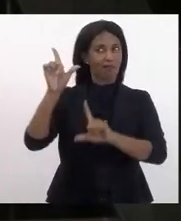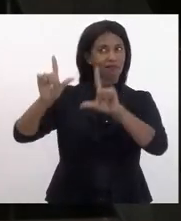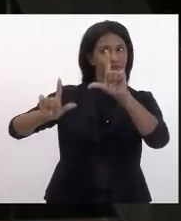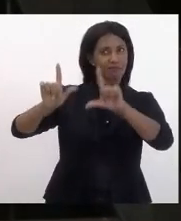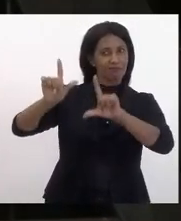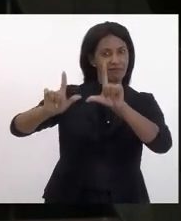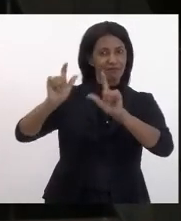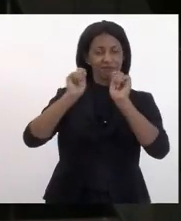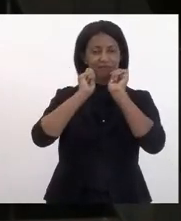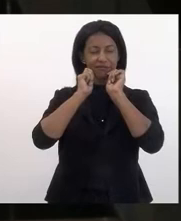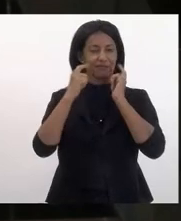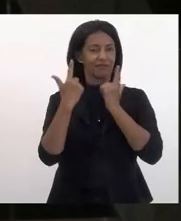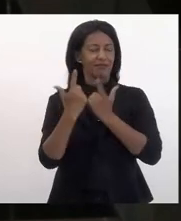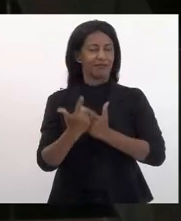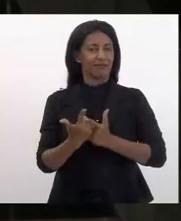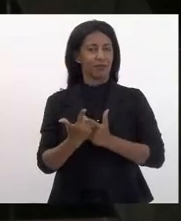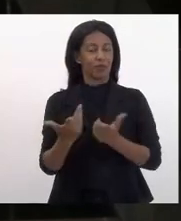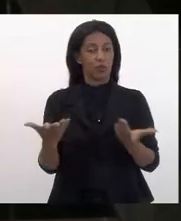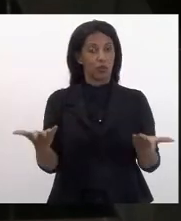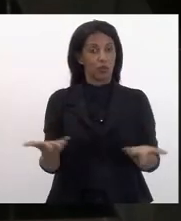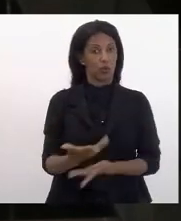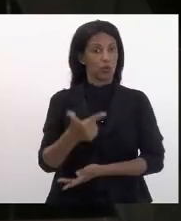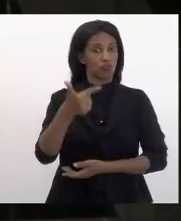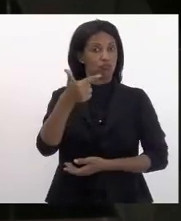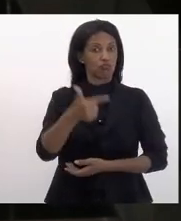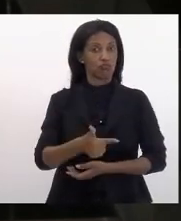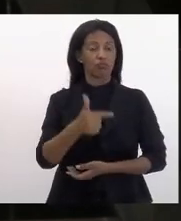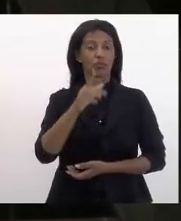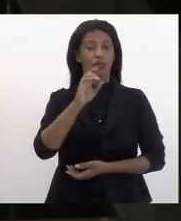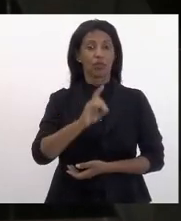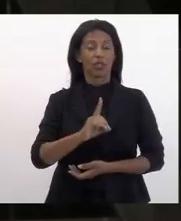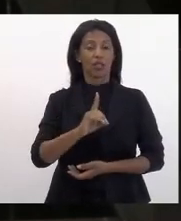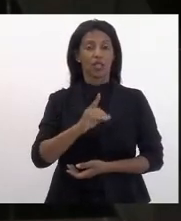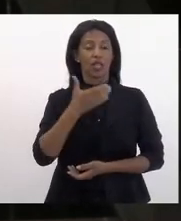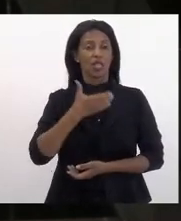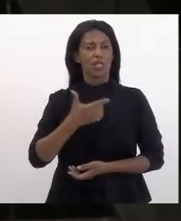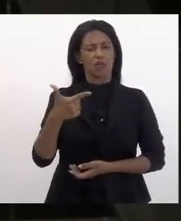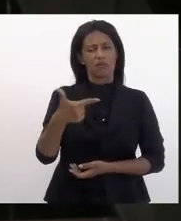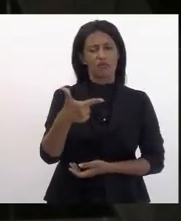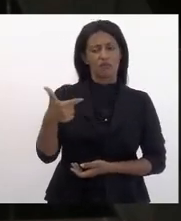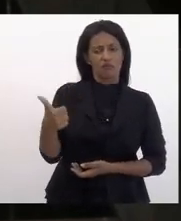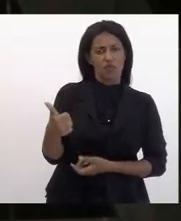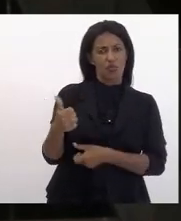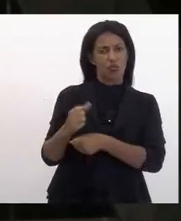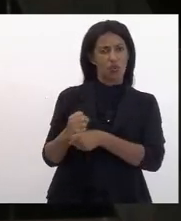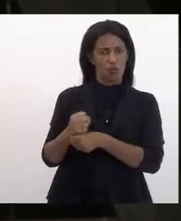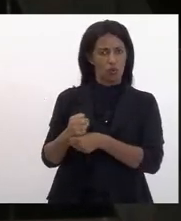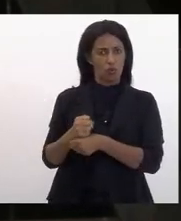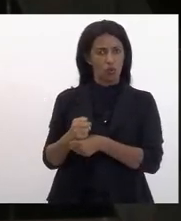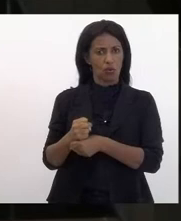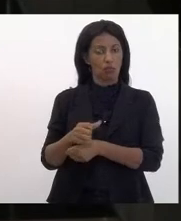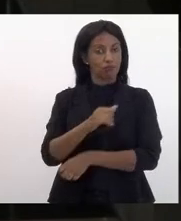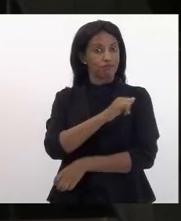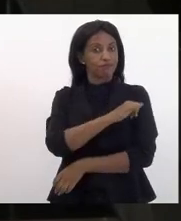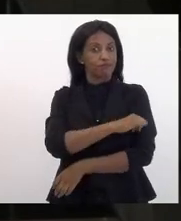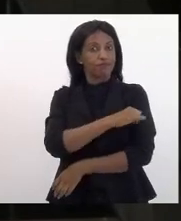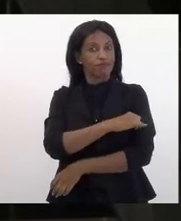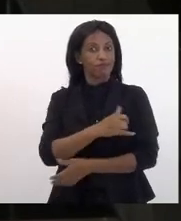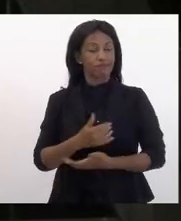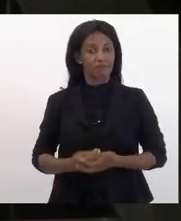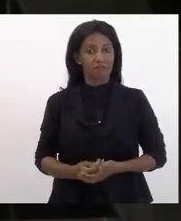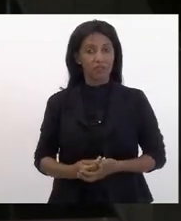Alerje. Hoje, dia 2 de dezembro de 2021, o Rio de Janeiro